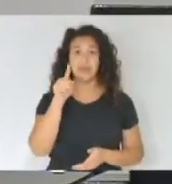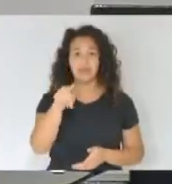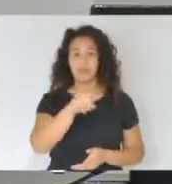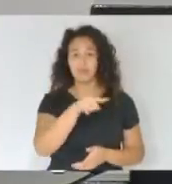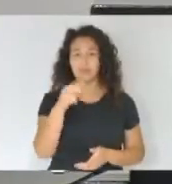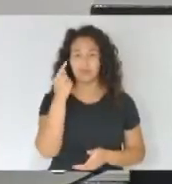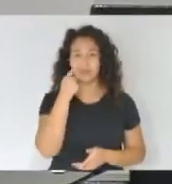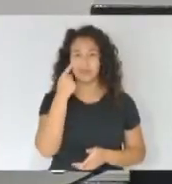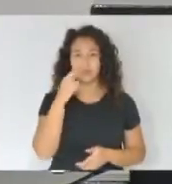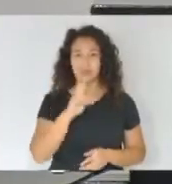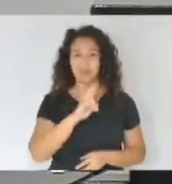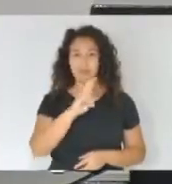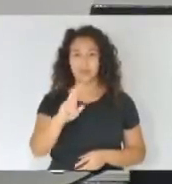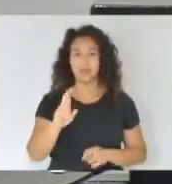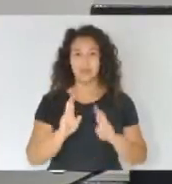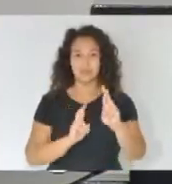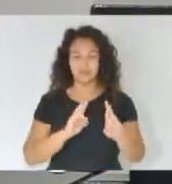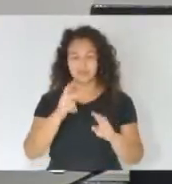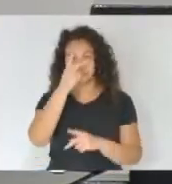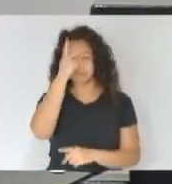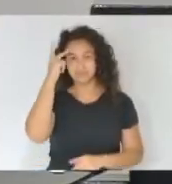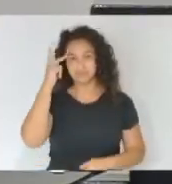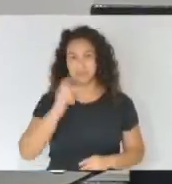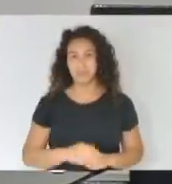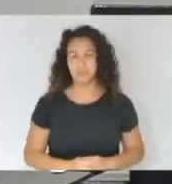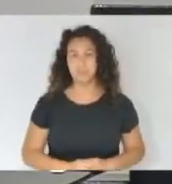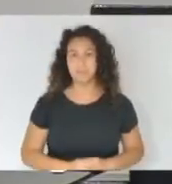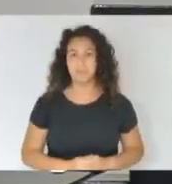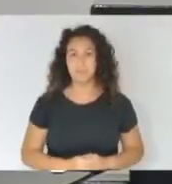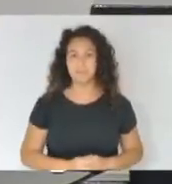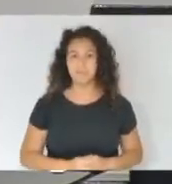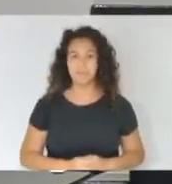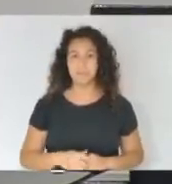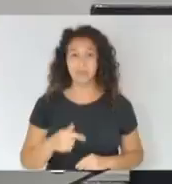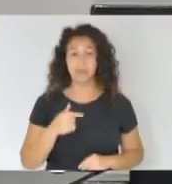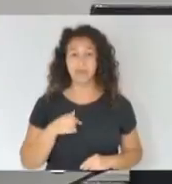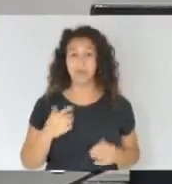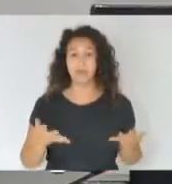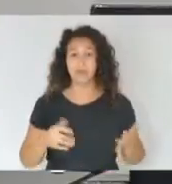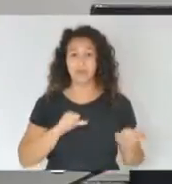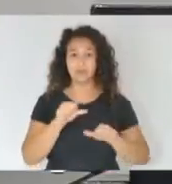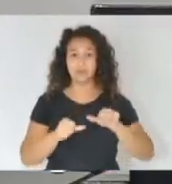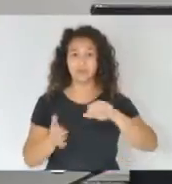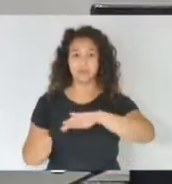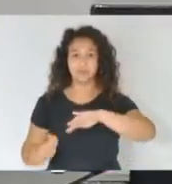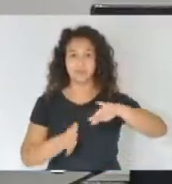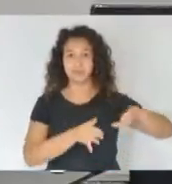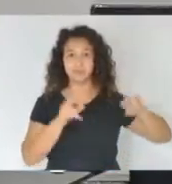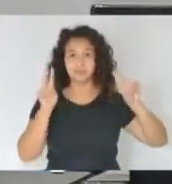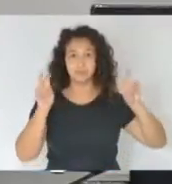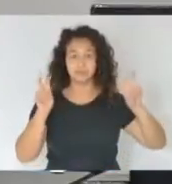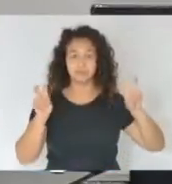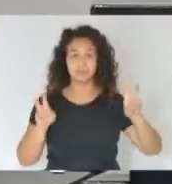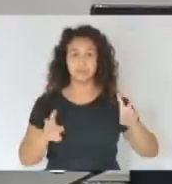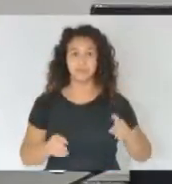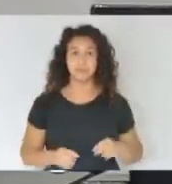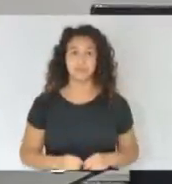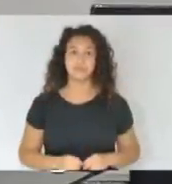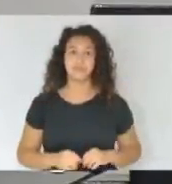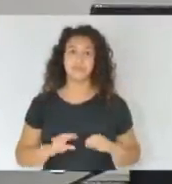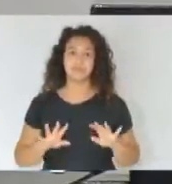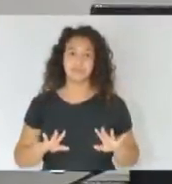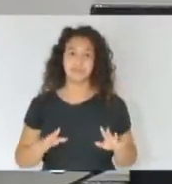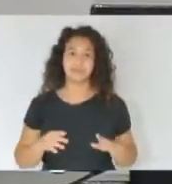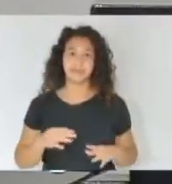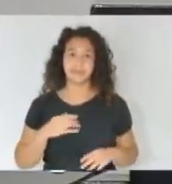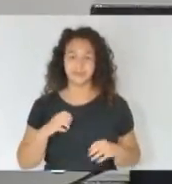Segura. Eu agora, trocando de assunto, que é o meu principal assunto, seria esse, mas eu fui obrigado a falar sobre